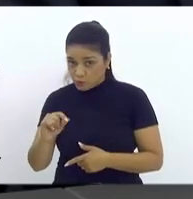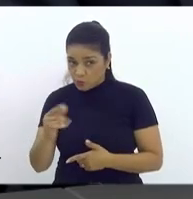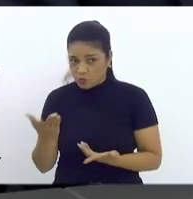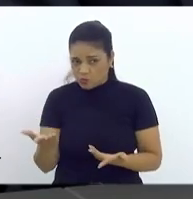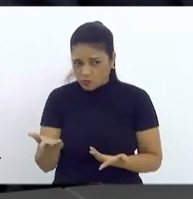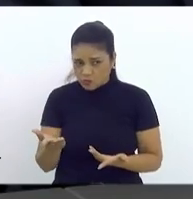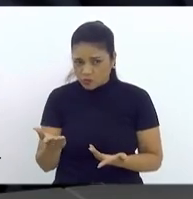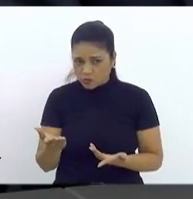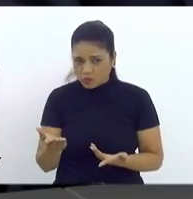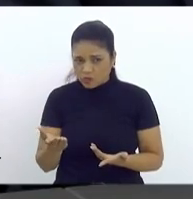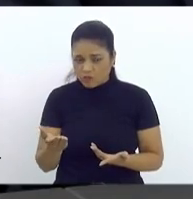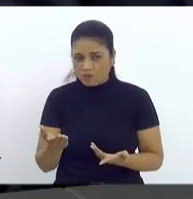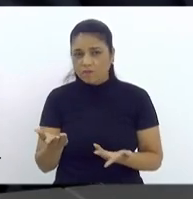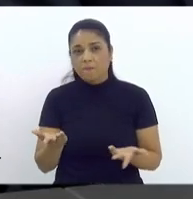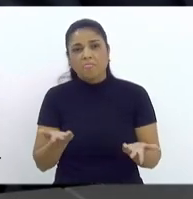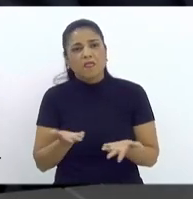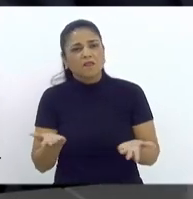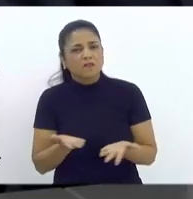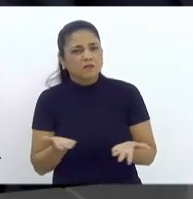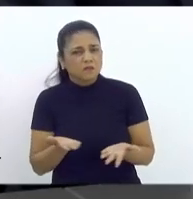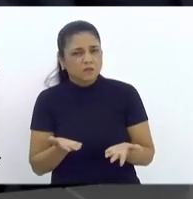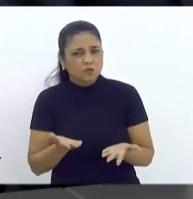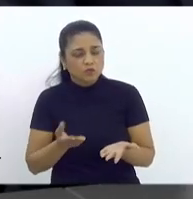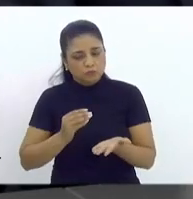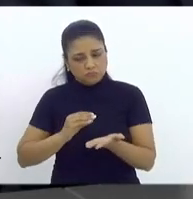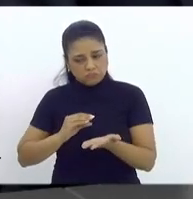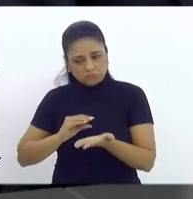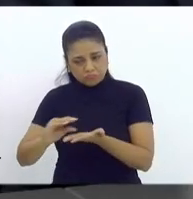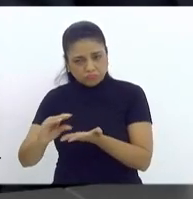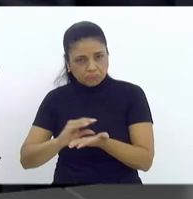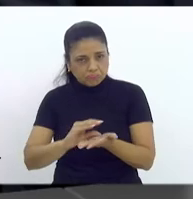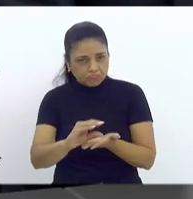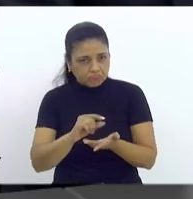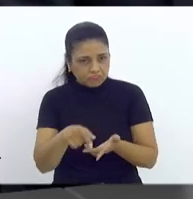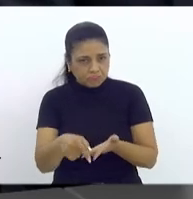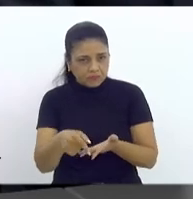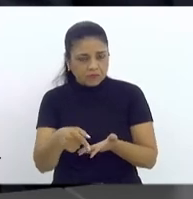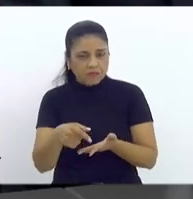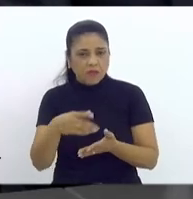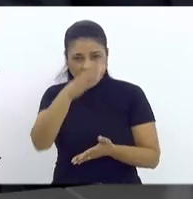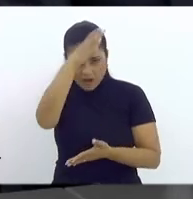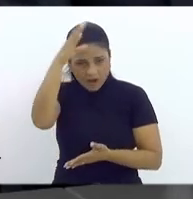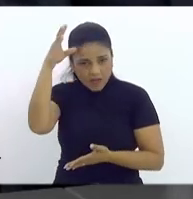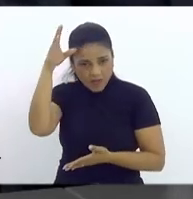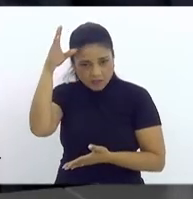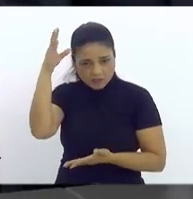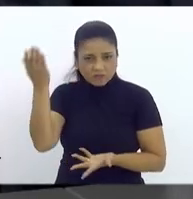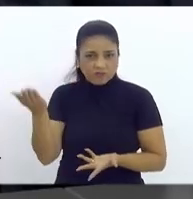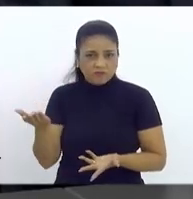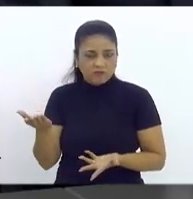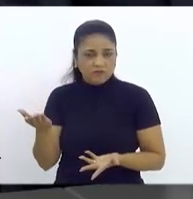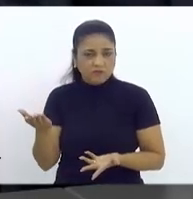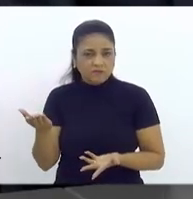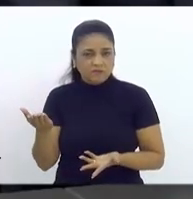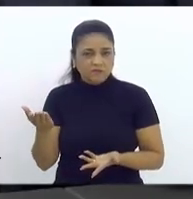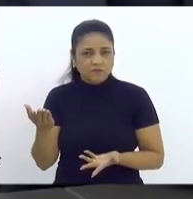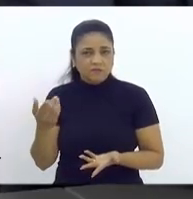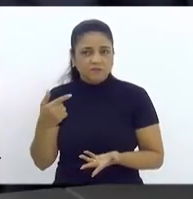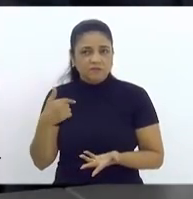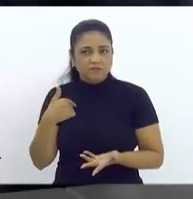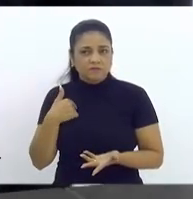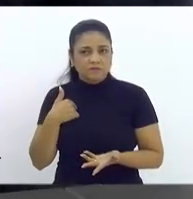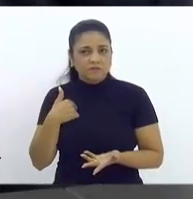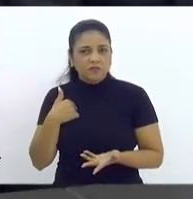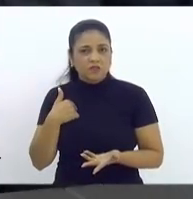Essa redução não foram até hoje repassadas aos clientes. Estão indo engordando